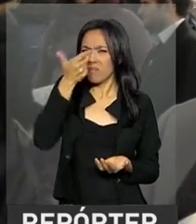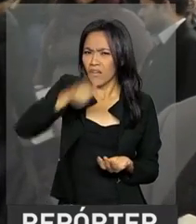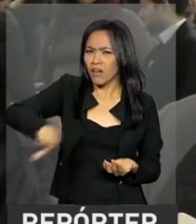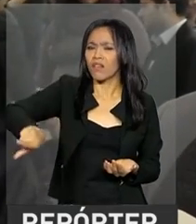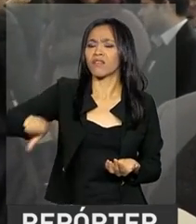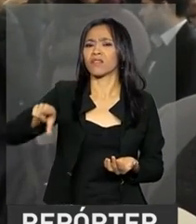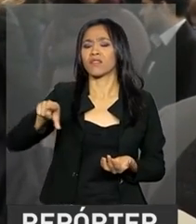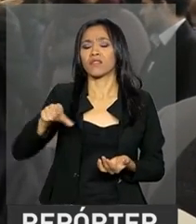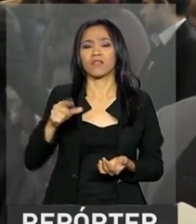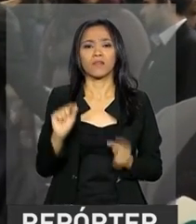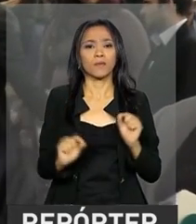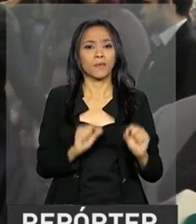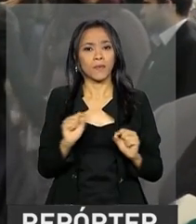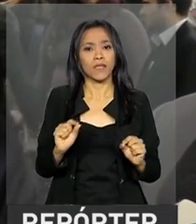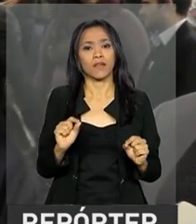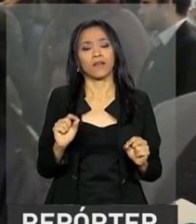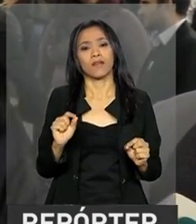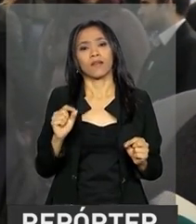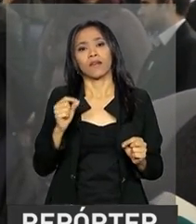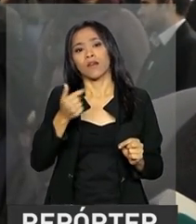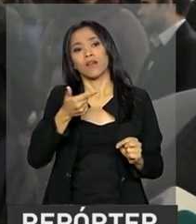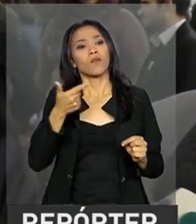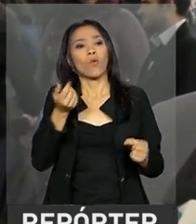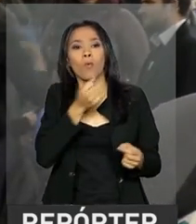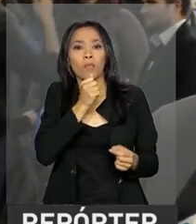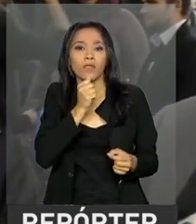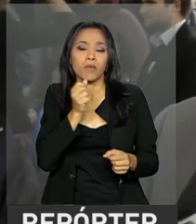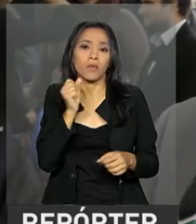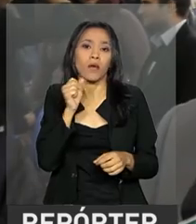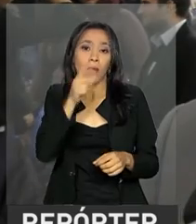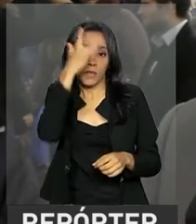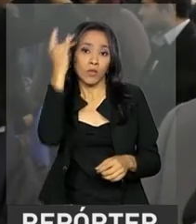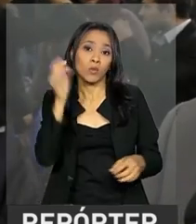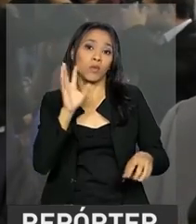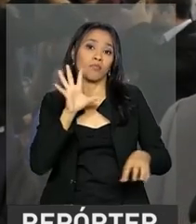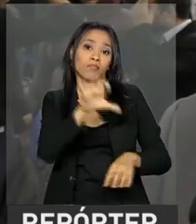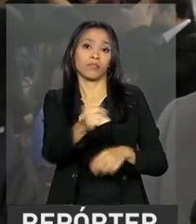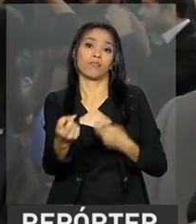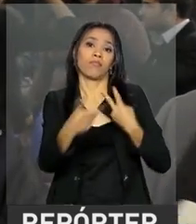ações que visam assistência do preso durante seu período de cumprimento de pena.